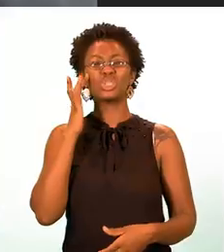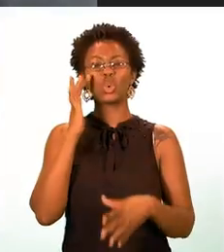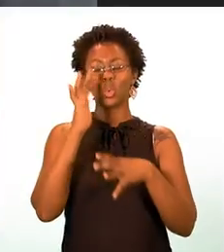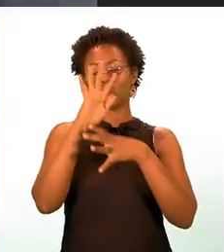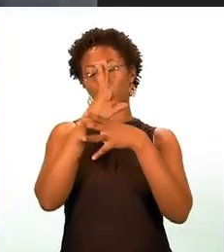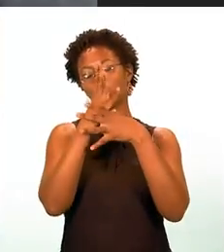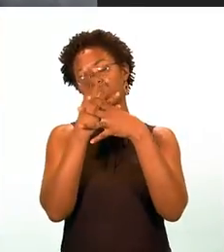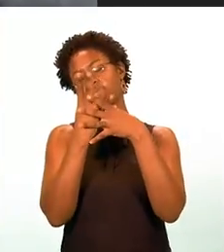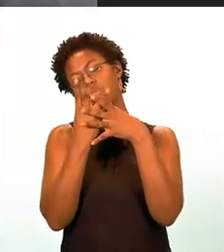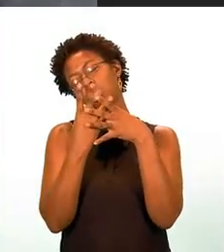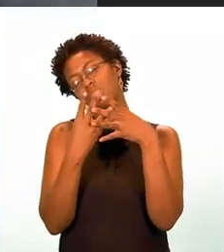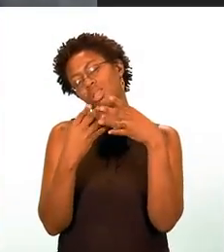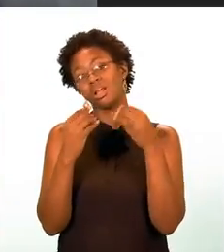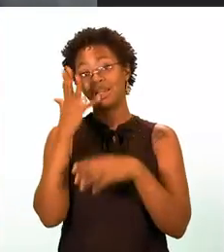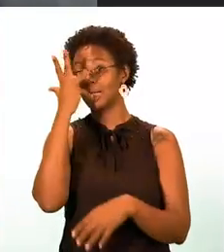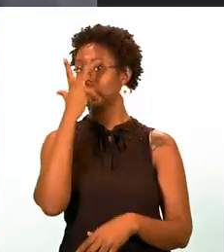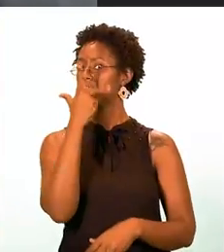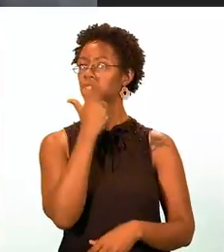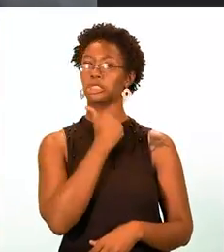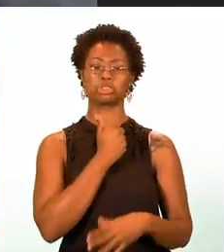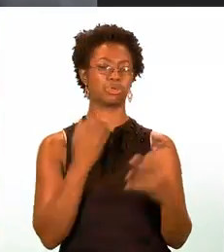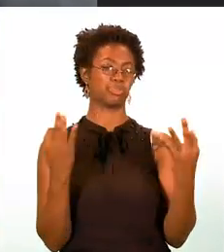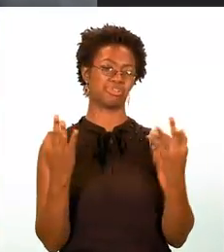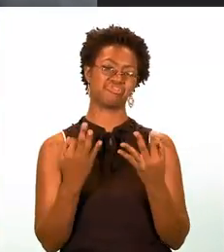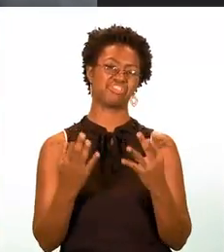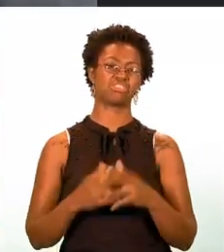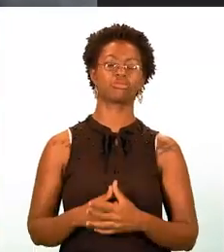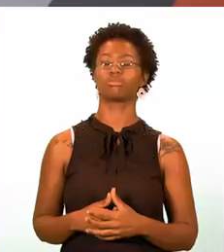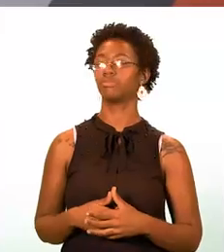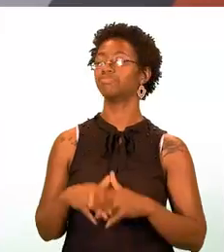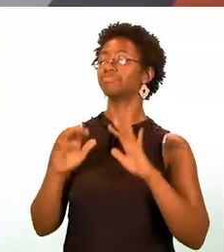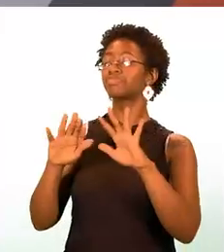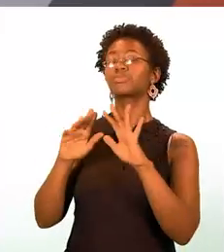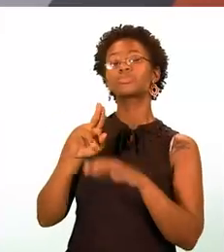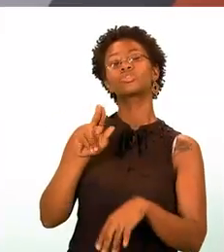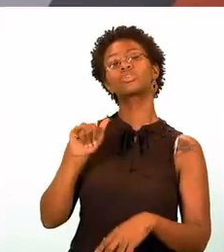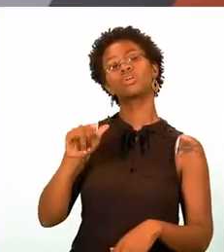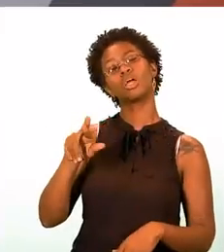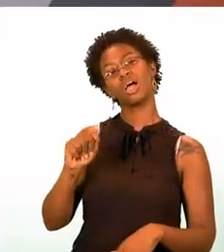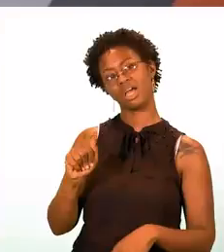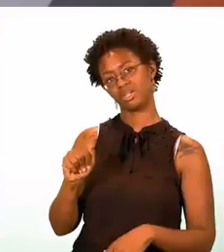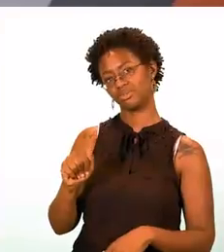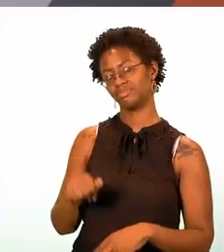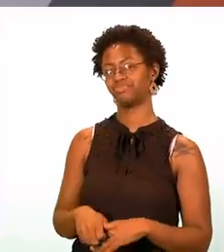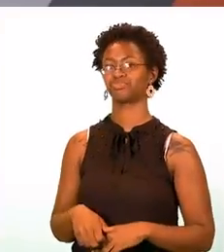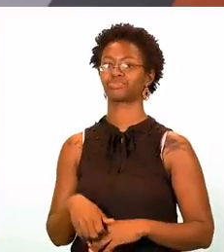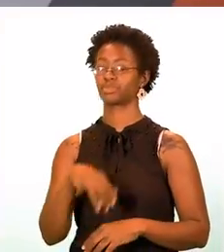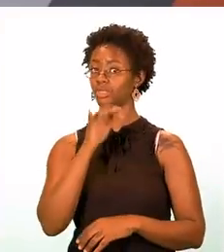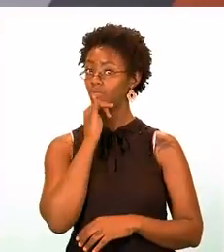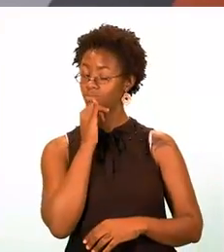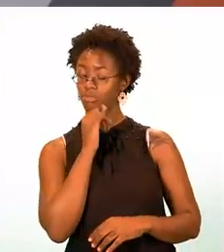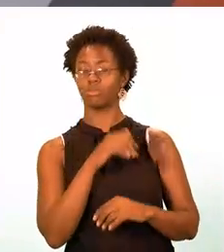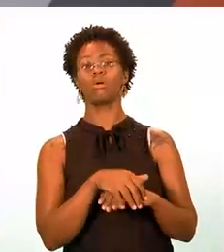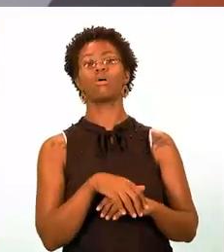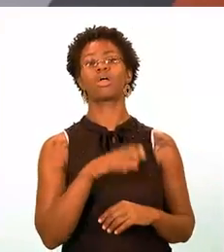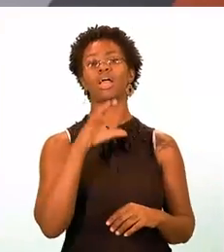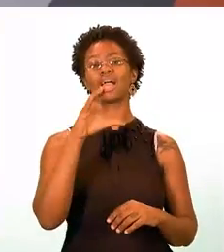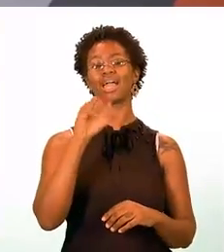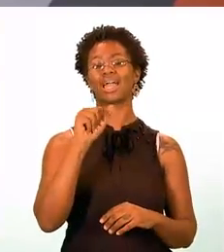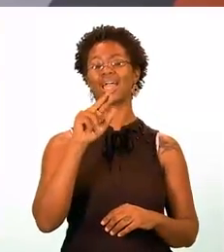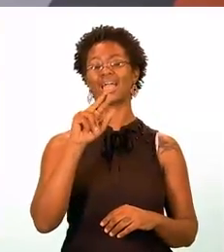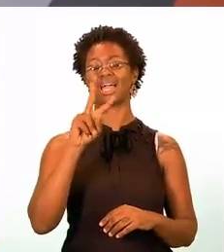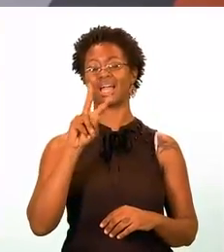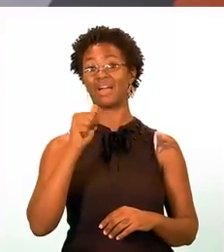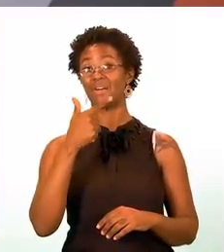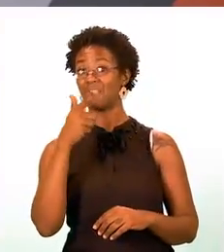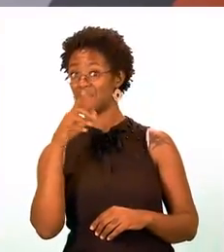parece ouro líquido. É muito bonito. É muito Agora, o bonito. Yara, o carvão e o diamante têm a mesma